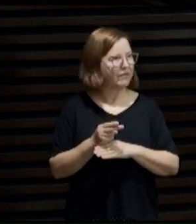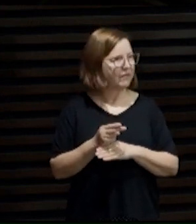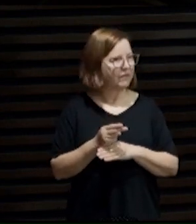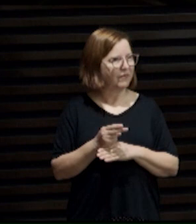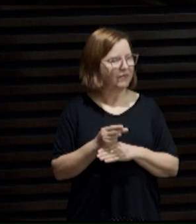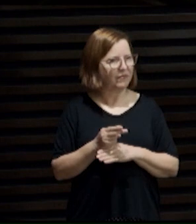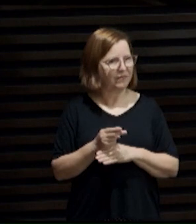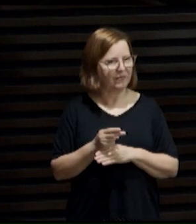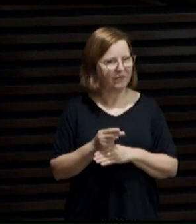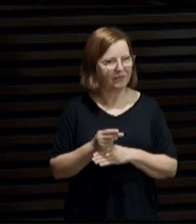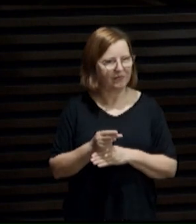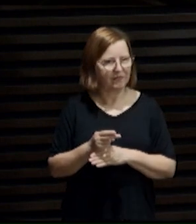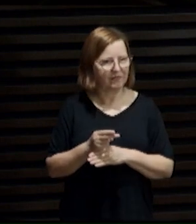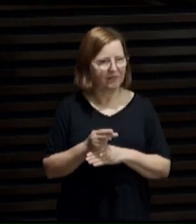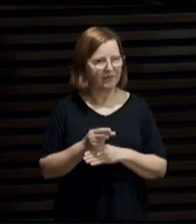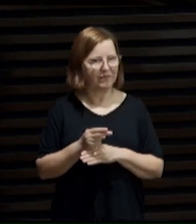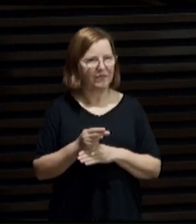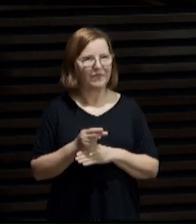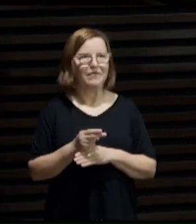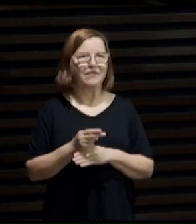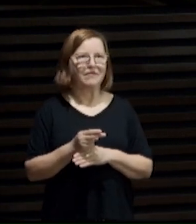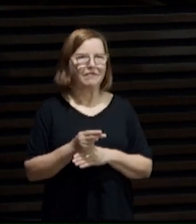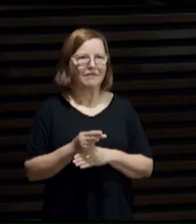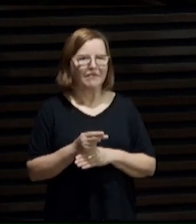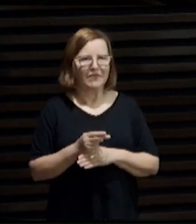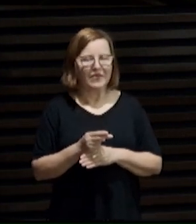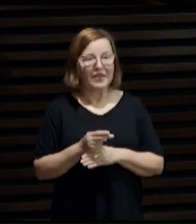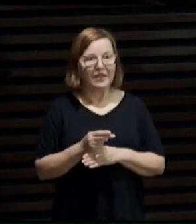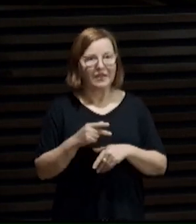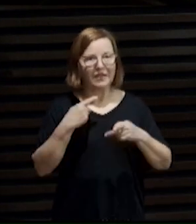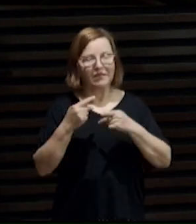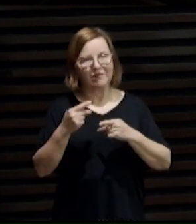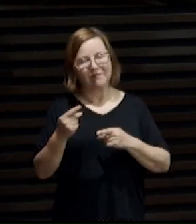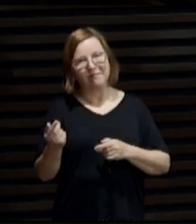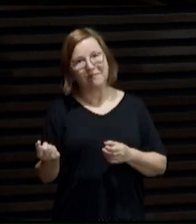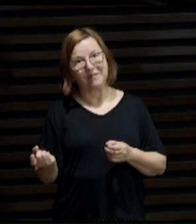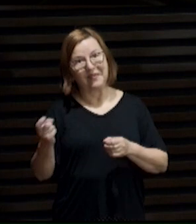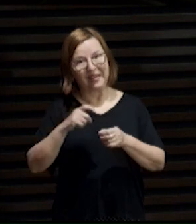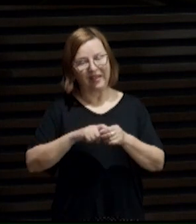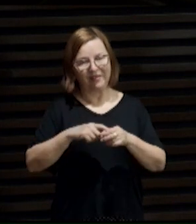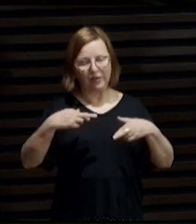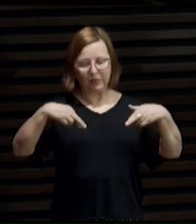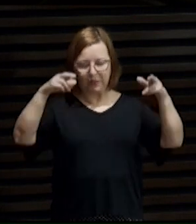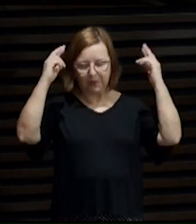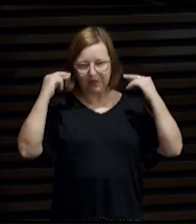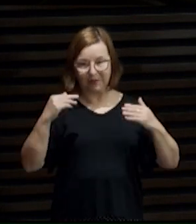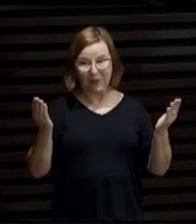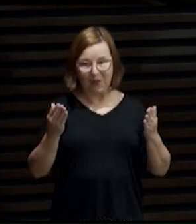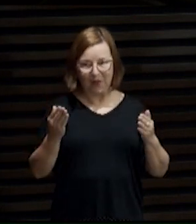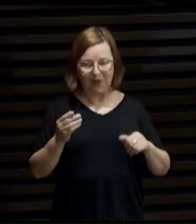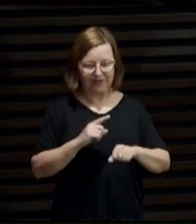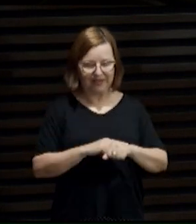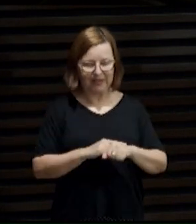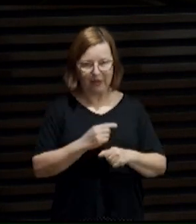que será a vinda do Cordeiro. Quando você estiver hoje na hora do almoço com sua